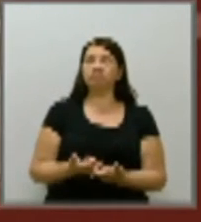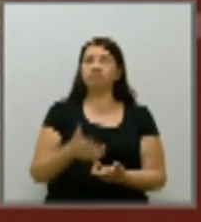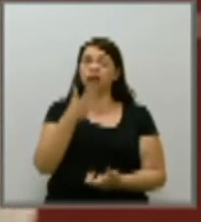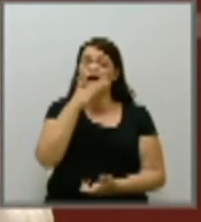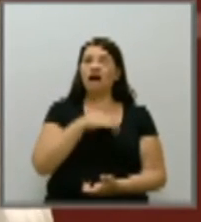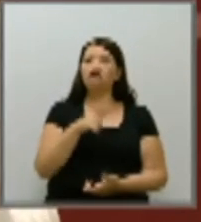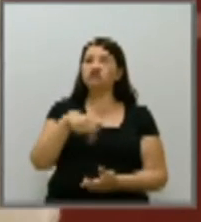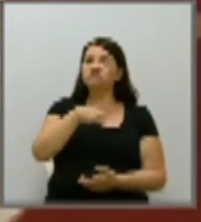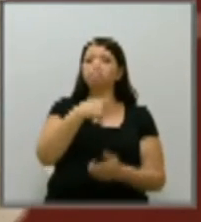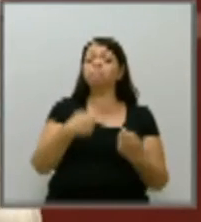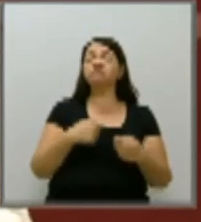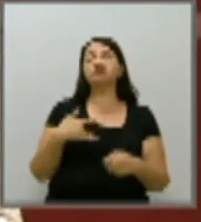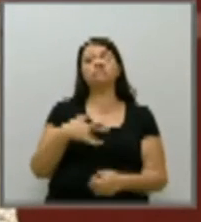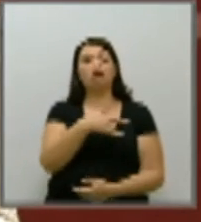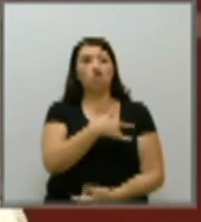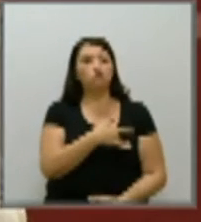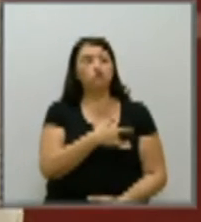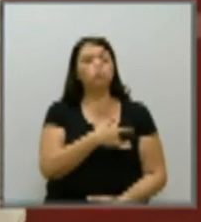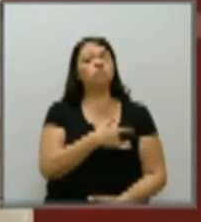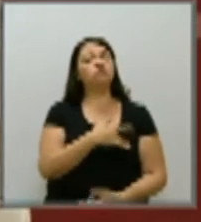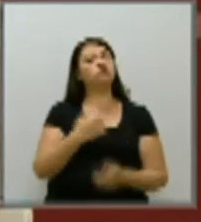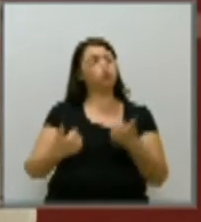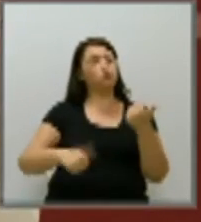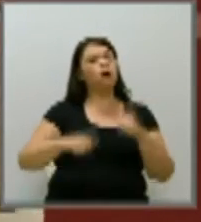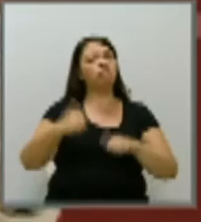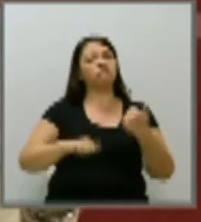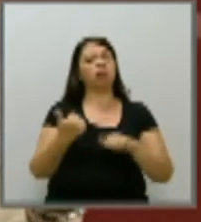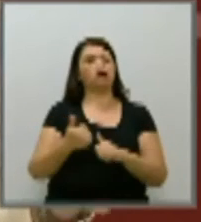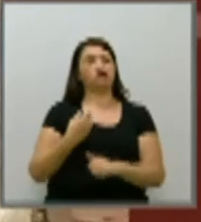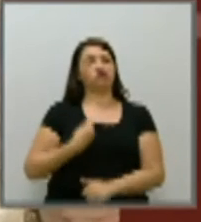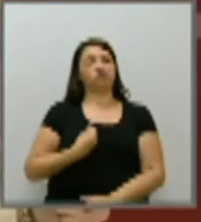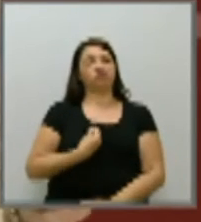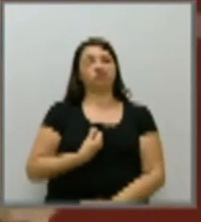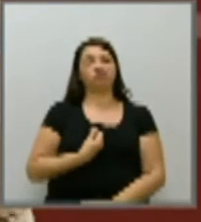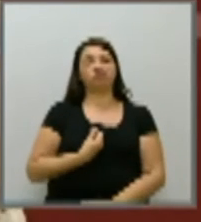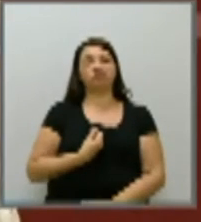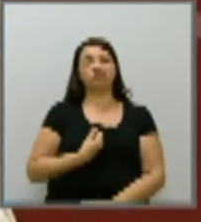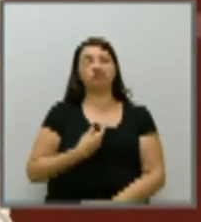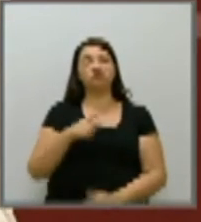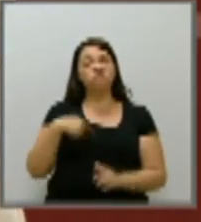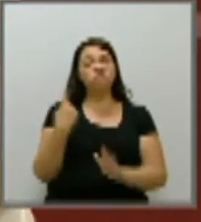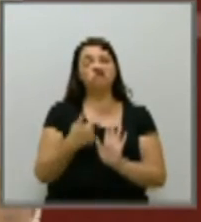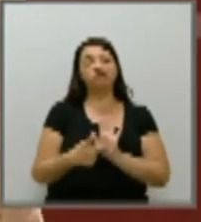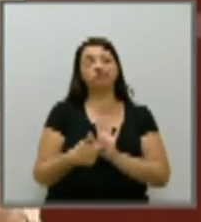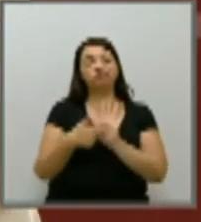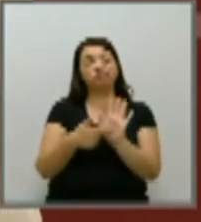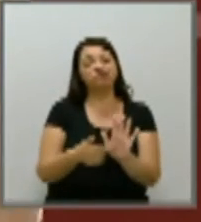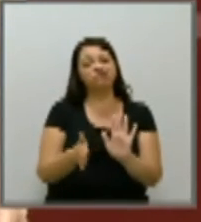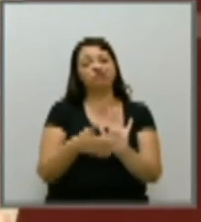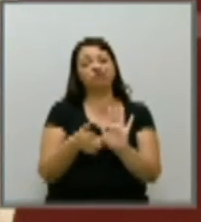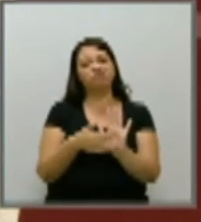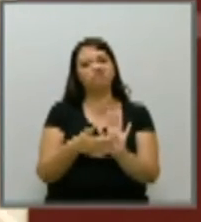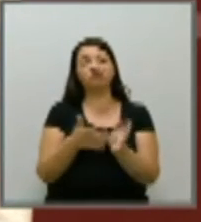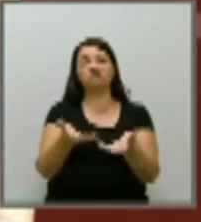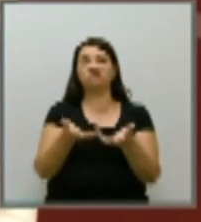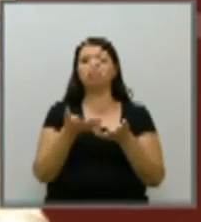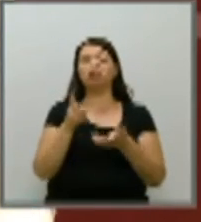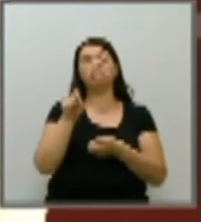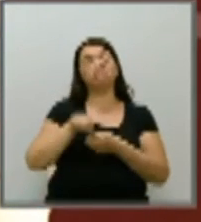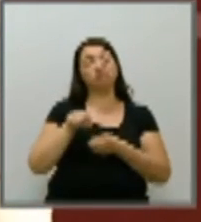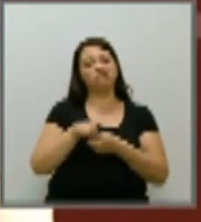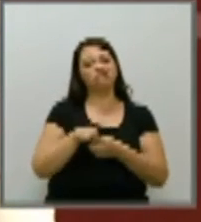é saúde decente, é saúde de qualidade. Nós estamos apresentando como proposta e queremos fazer, vamos fazer,